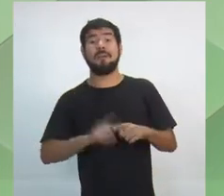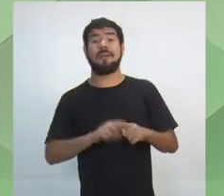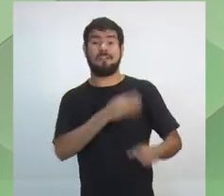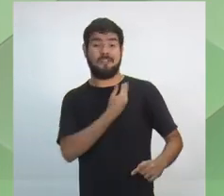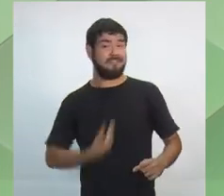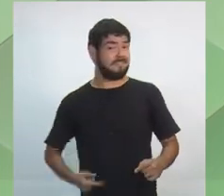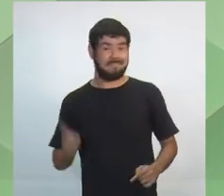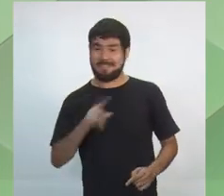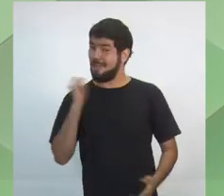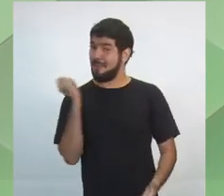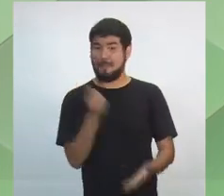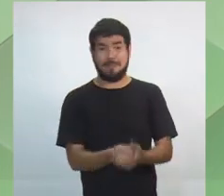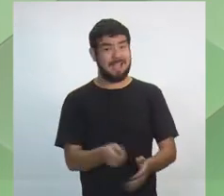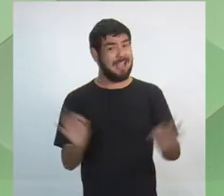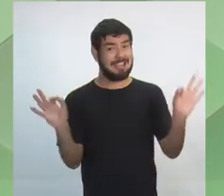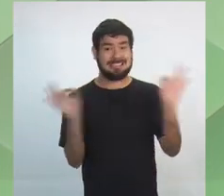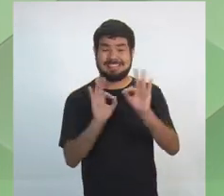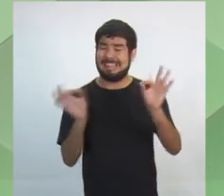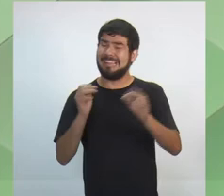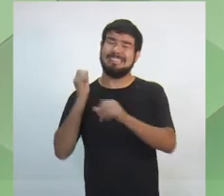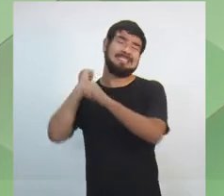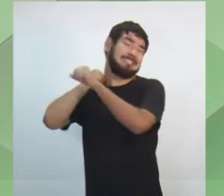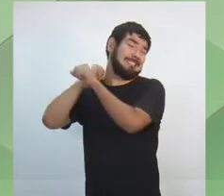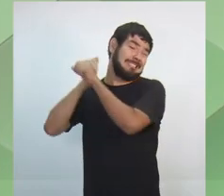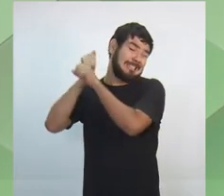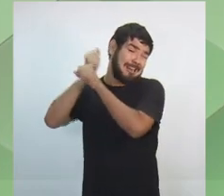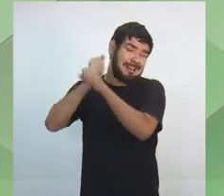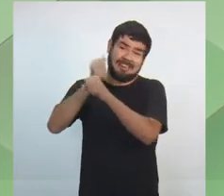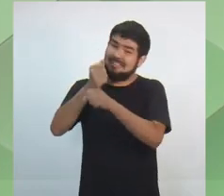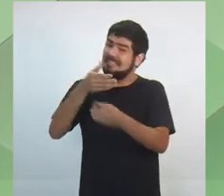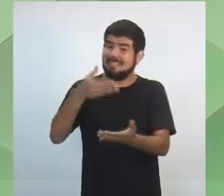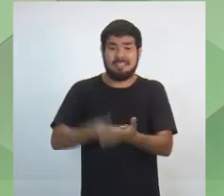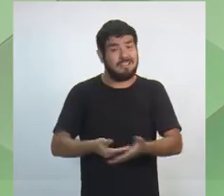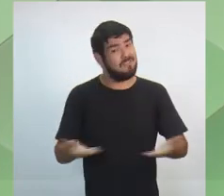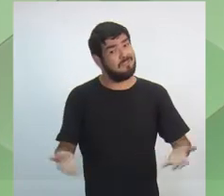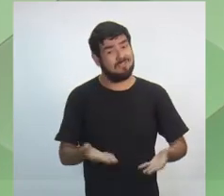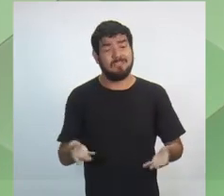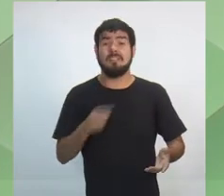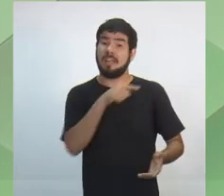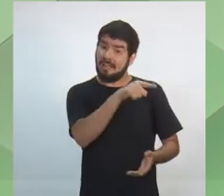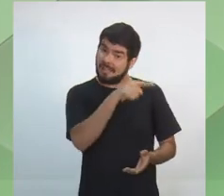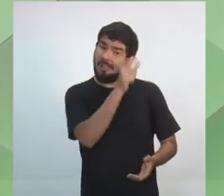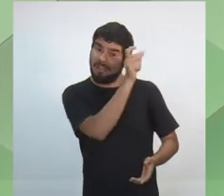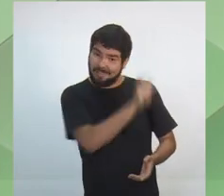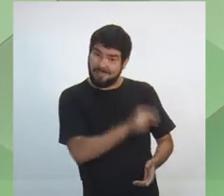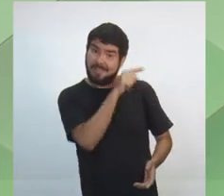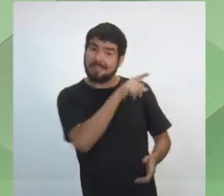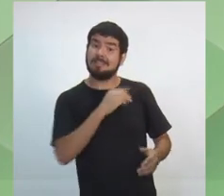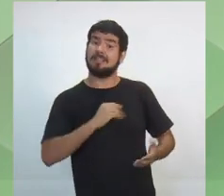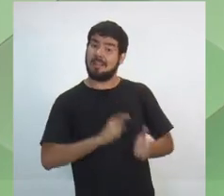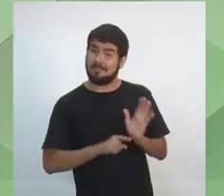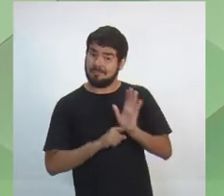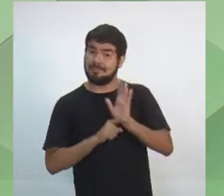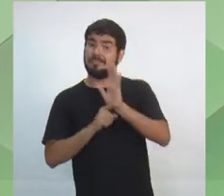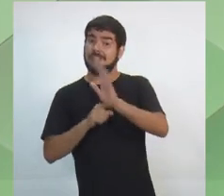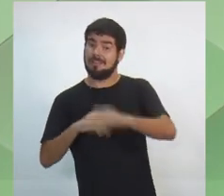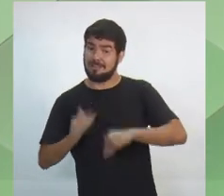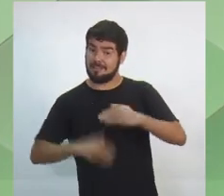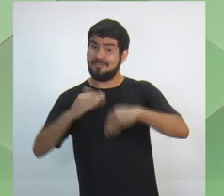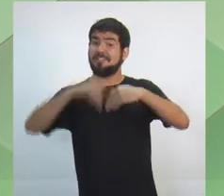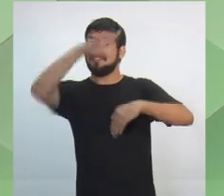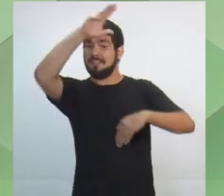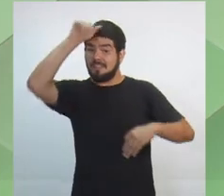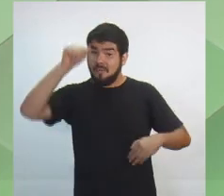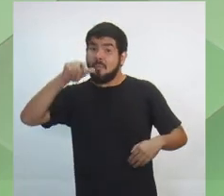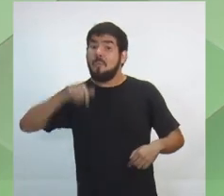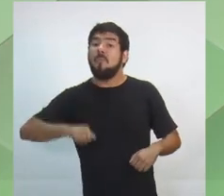Nós precisamos compensar esse trabalhador que está ajudando no desenvolvimento do estado do Amazonas. O Amazonas tem o potencial